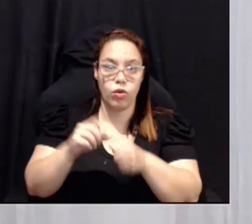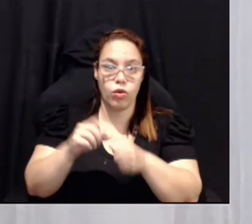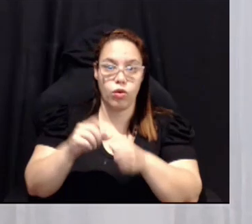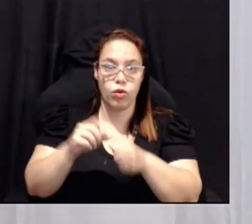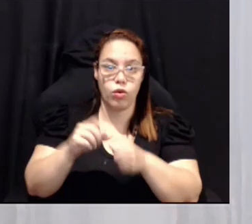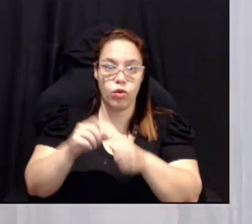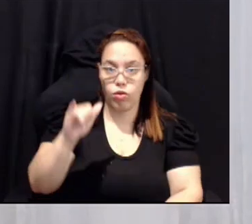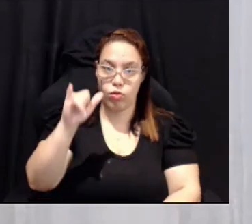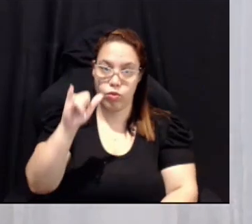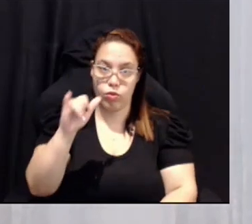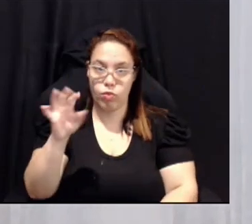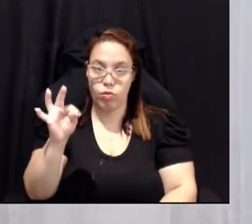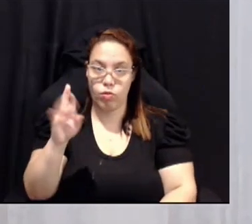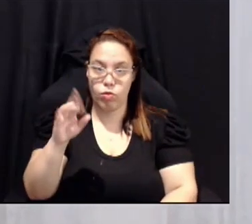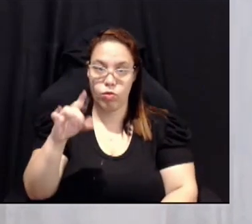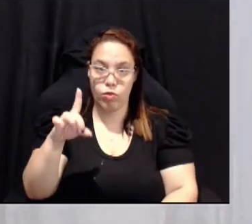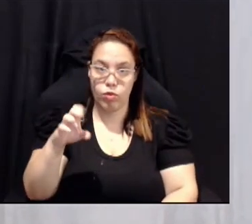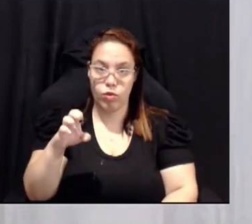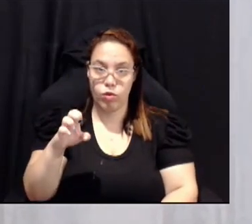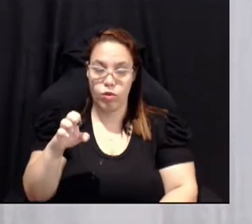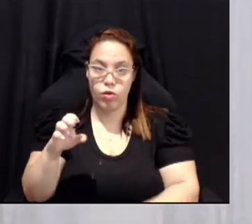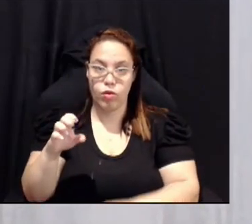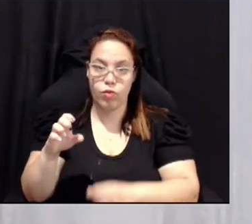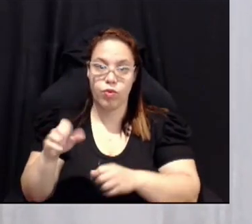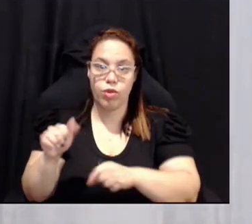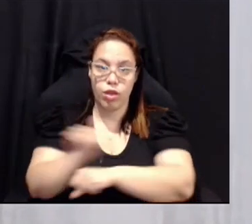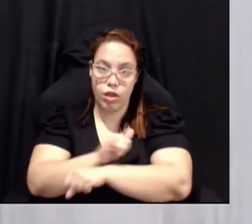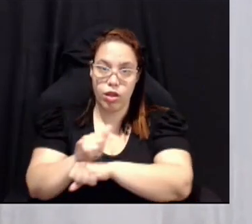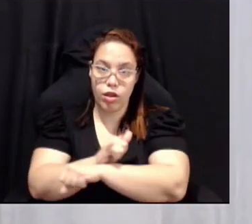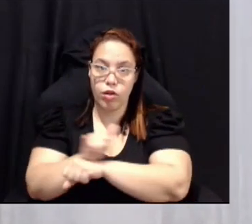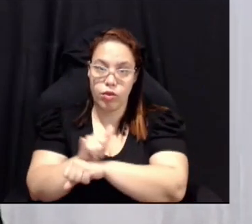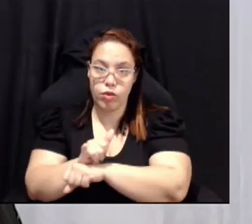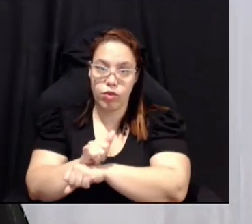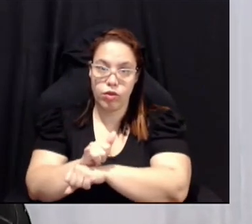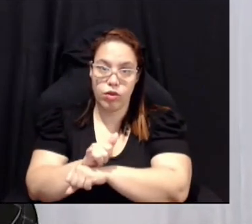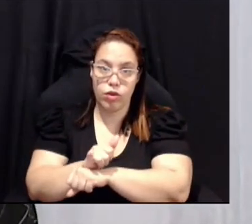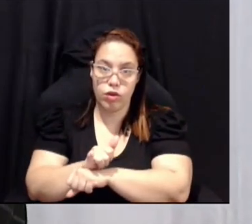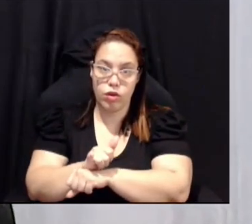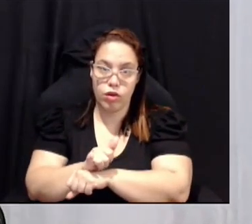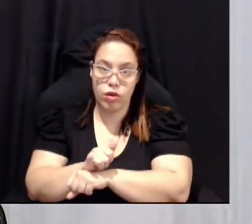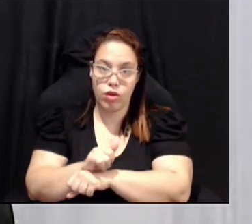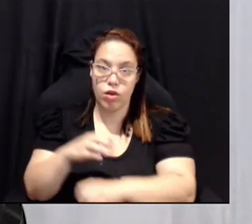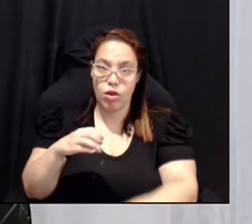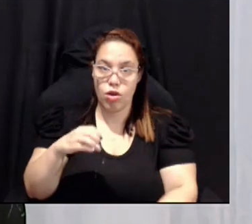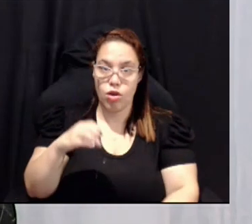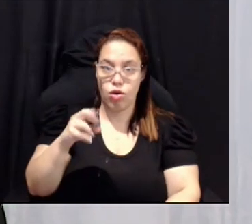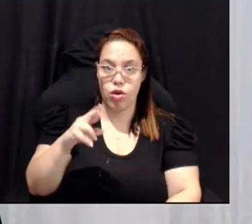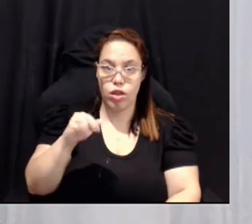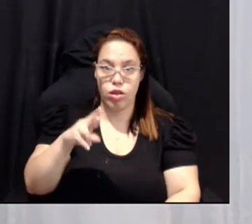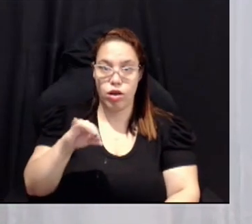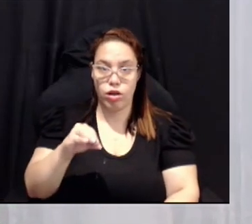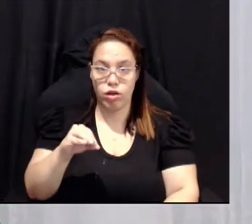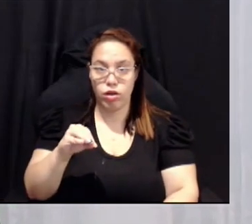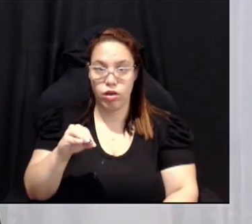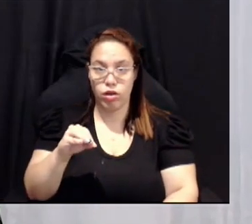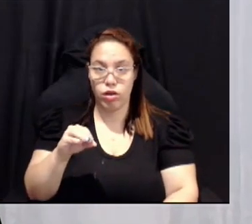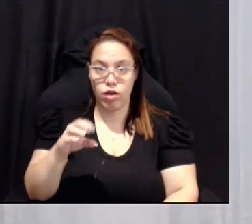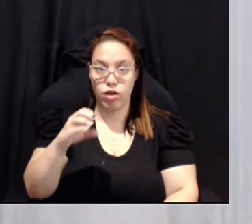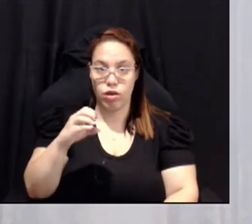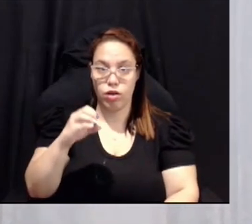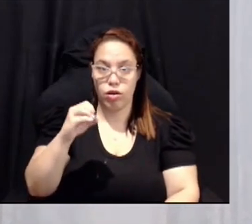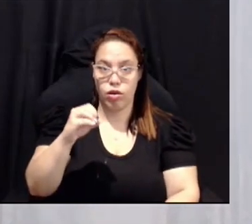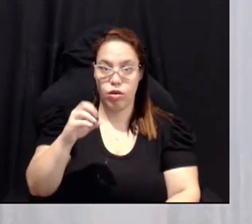é uma estratégia que ela funciona via a corretora, né? Então, é uma estratégia do mercado